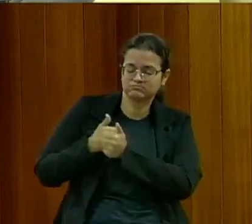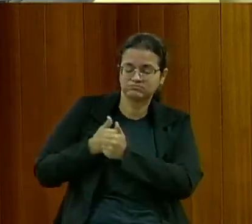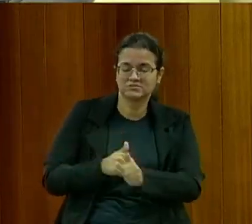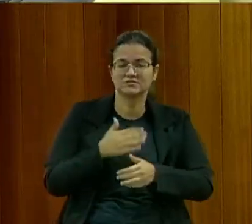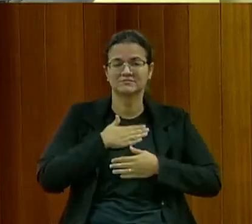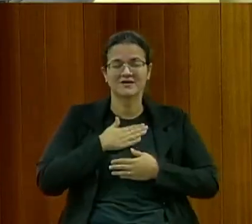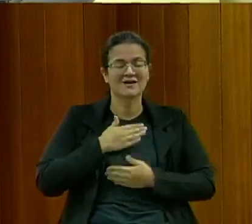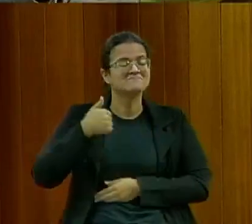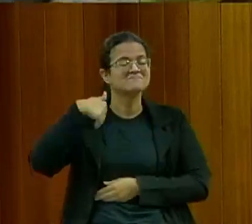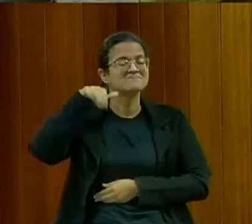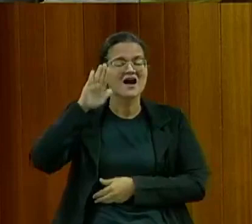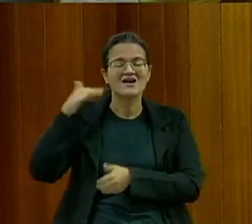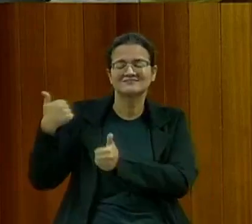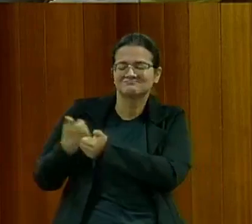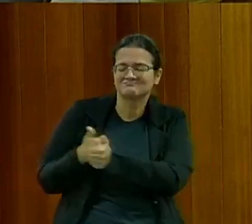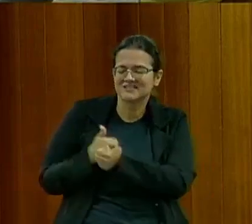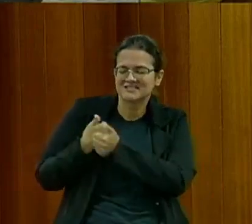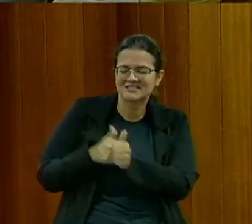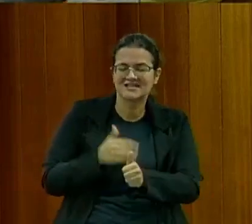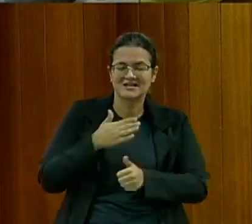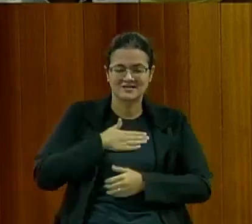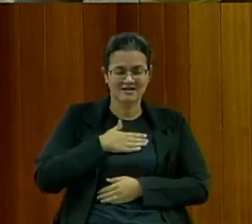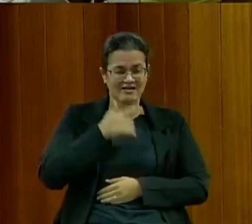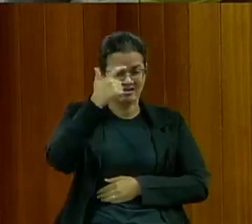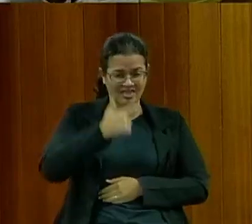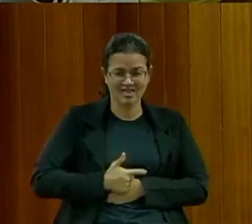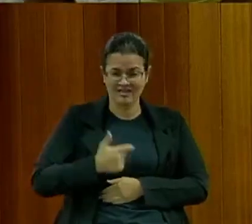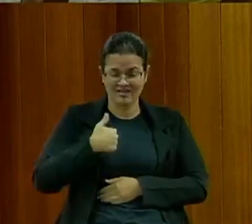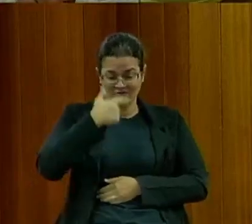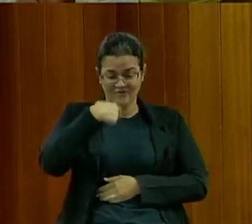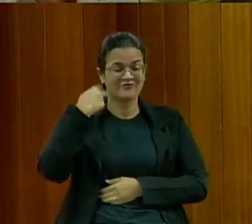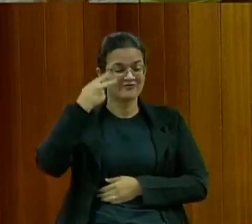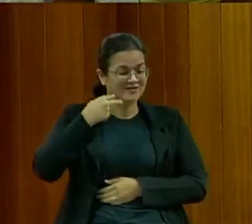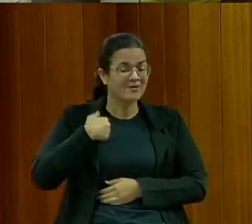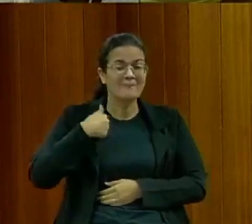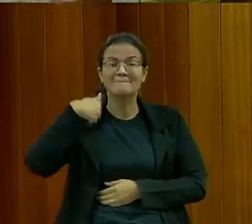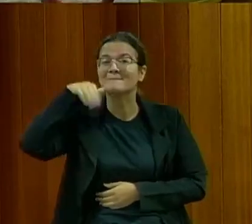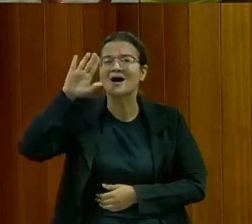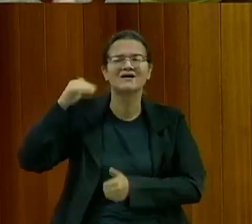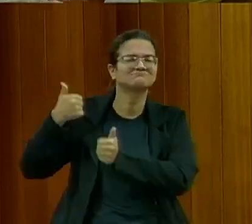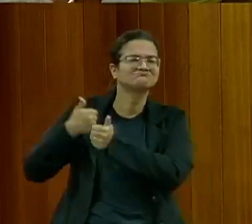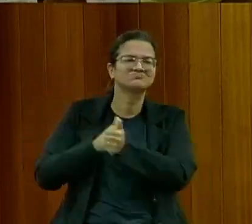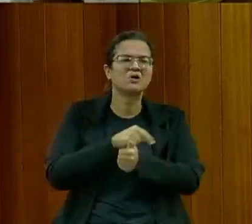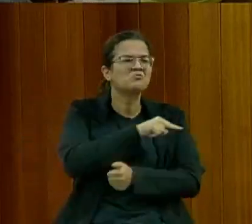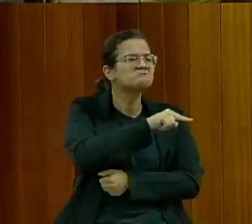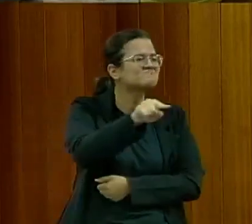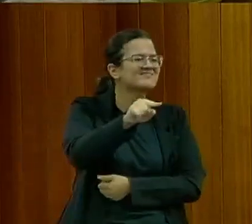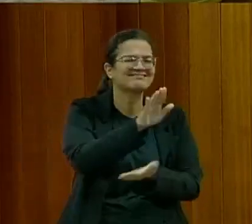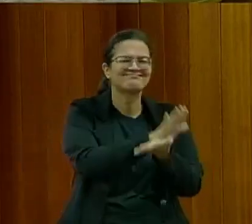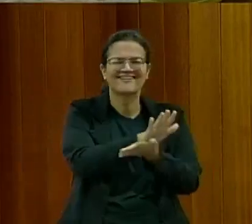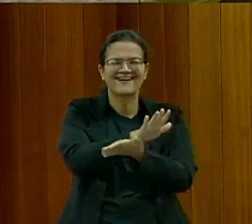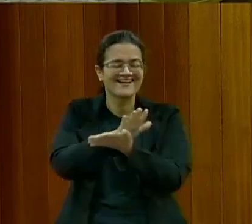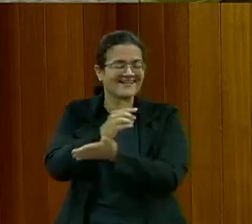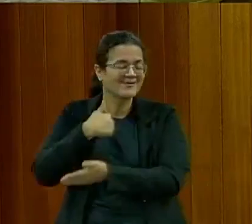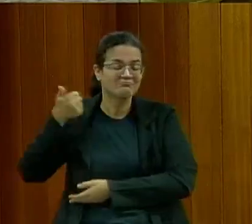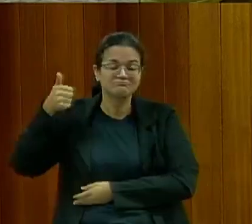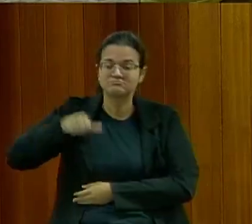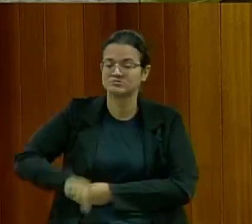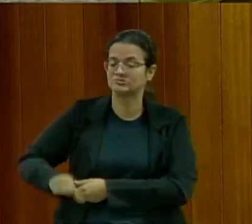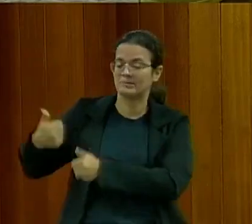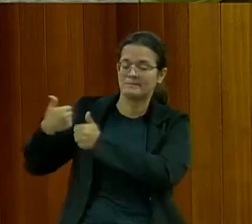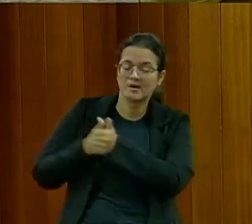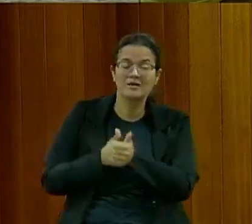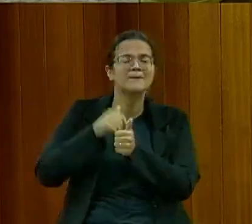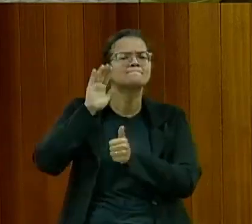aqui, um vereador que foi mais perseguido aqui, eu duvido, vereador Policarpo. Mas eu tive que falar que mudei do